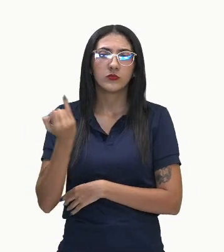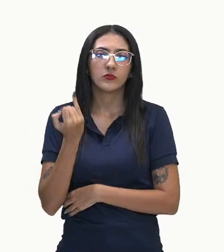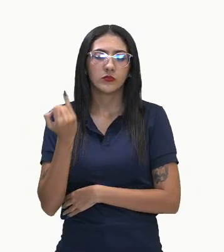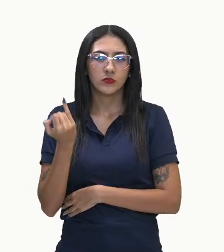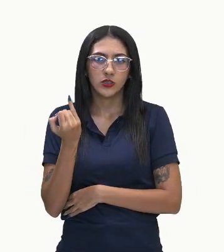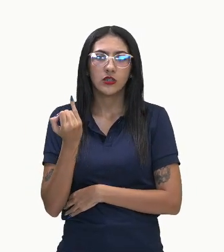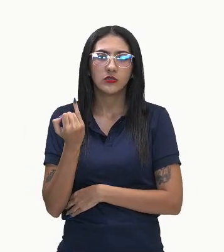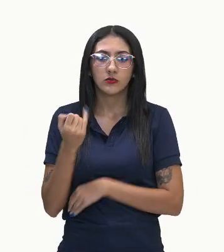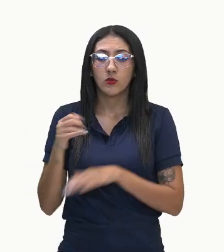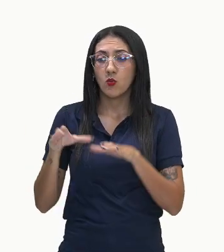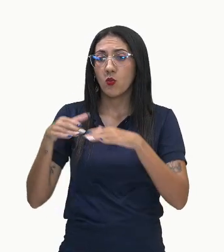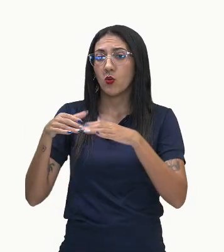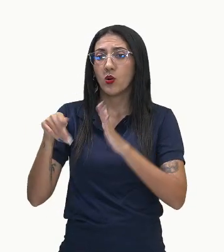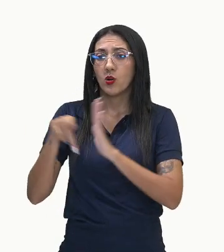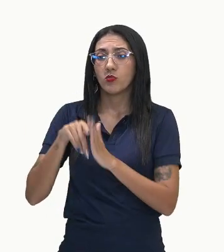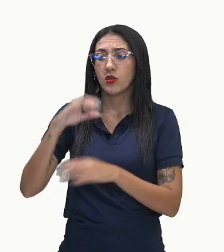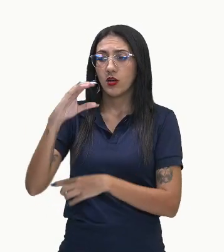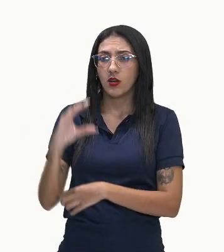pelo grupo cristão.